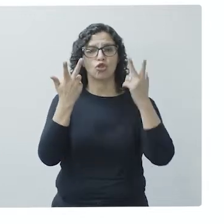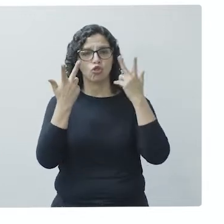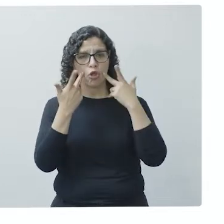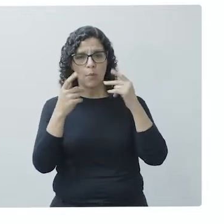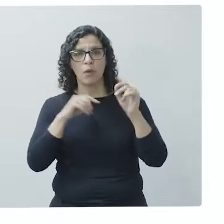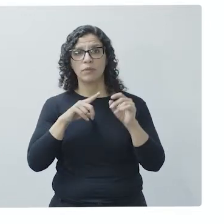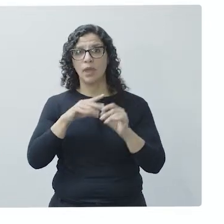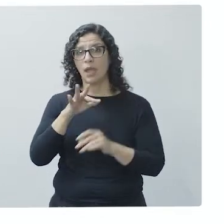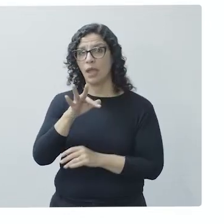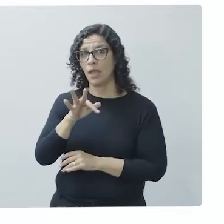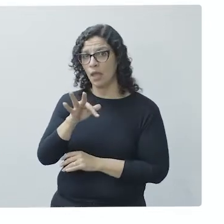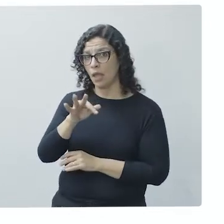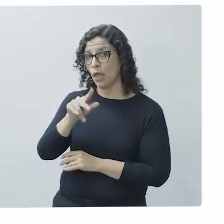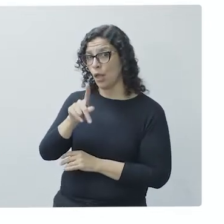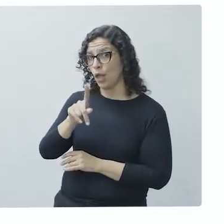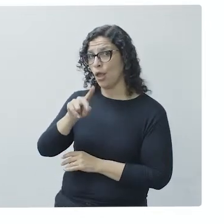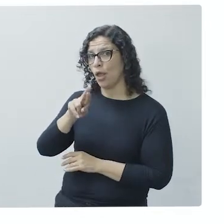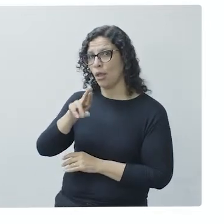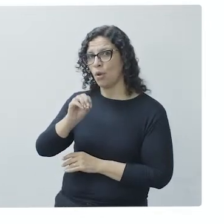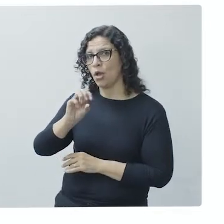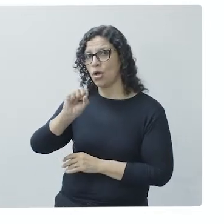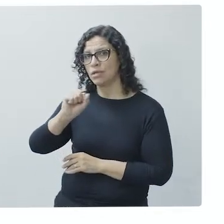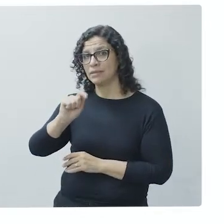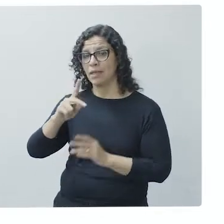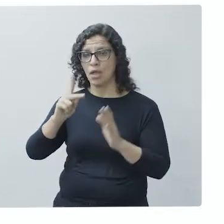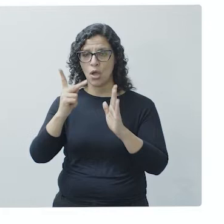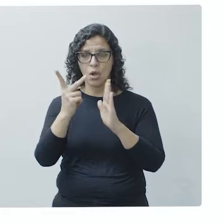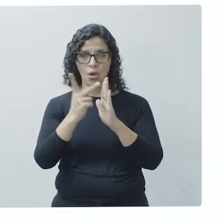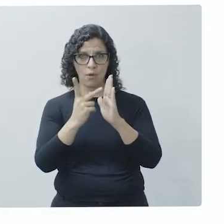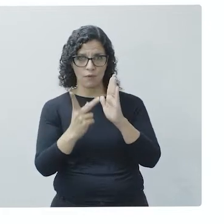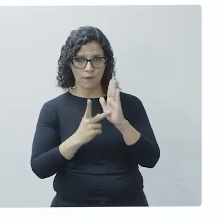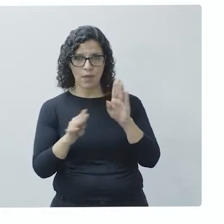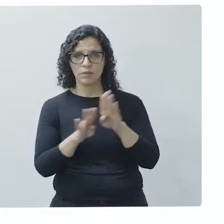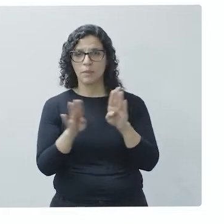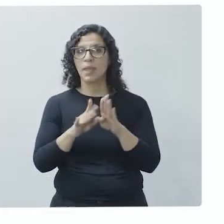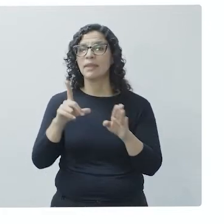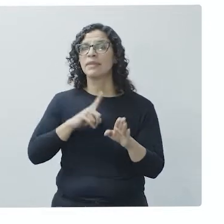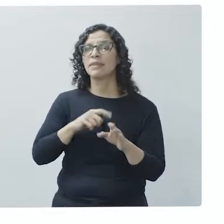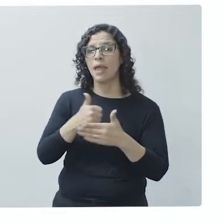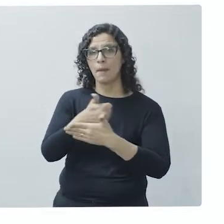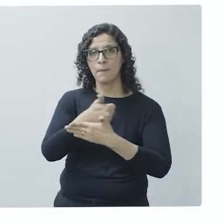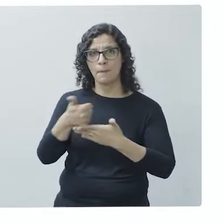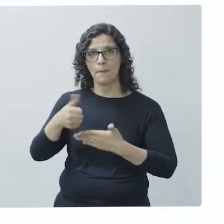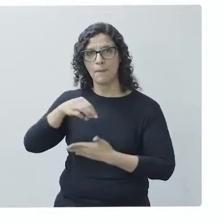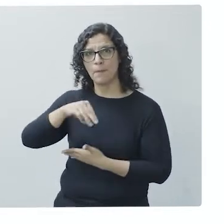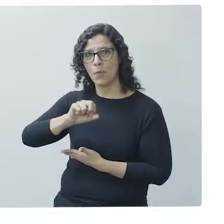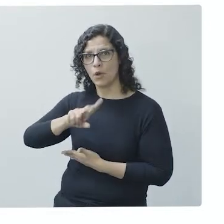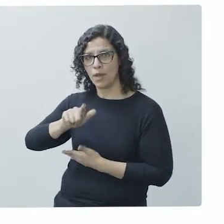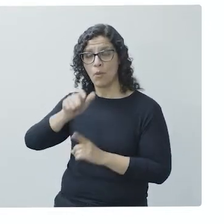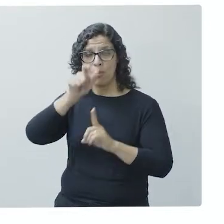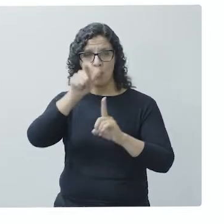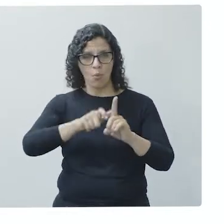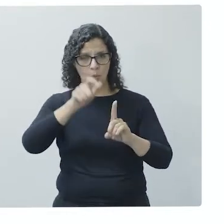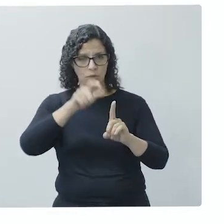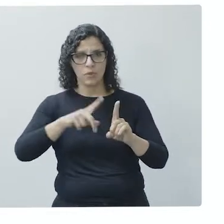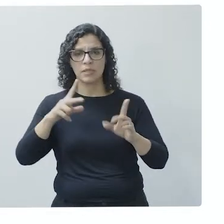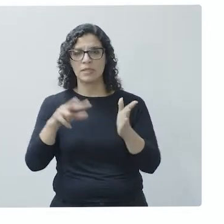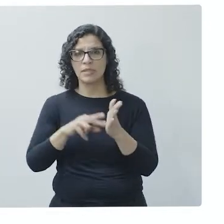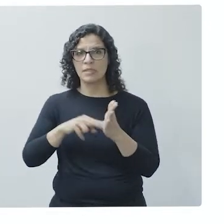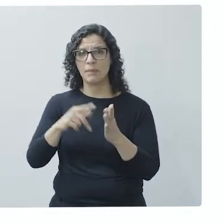em prosa ou verso traz consigo uma lição moral, sendo os personagens